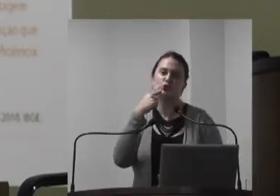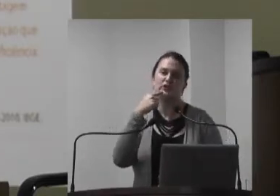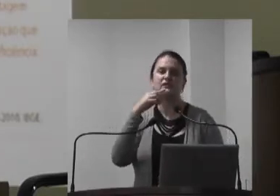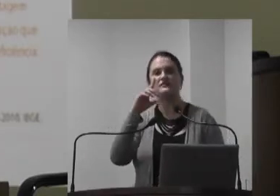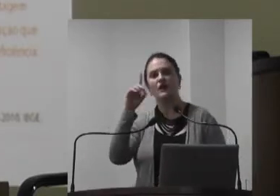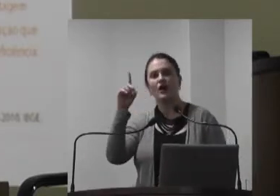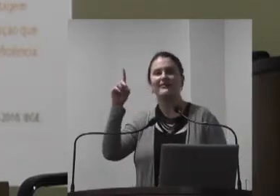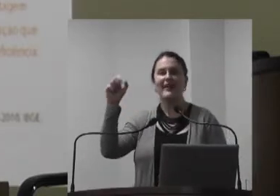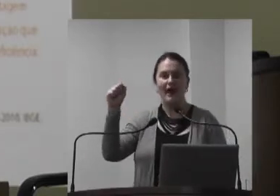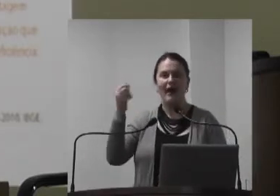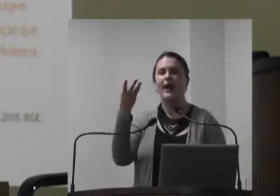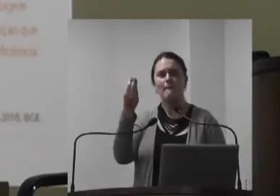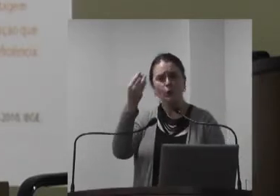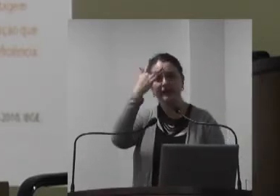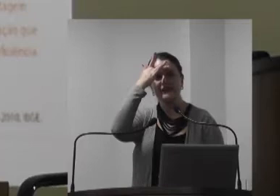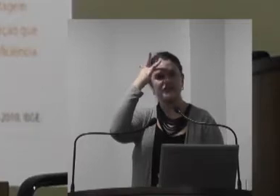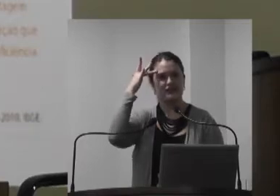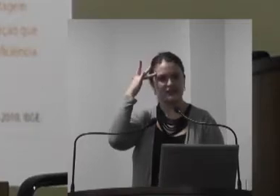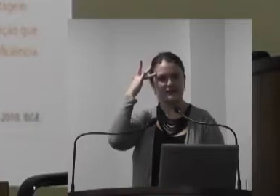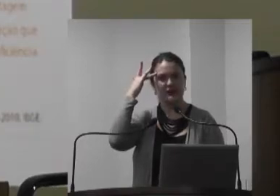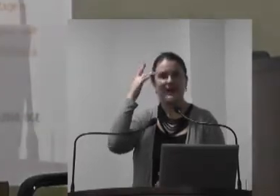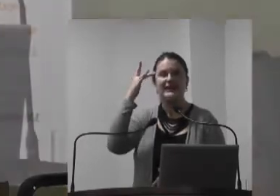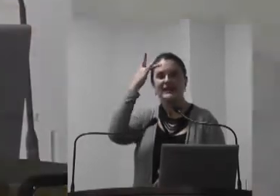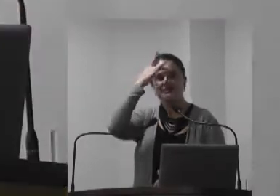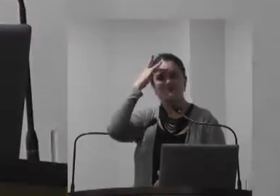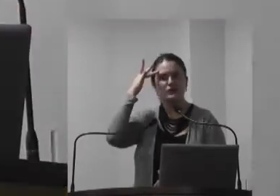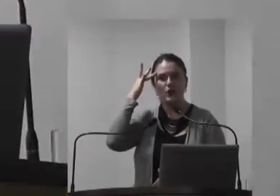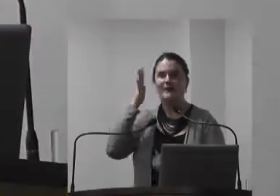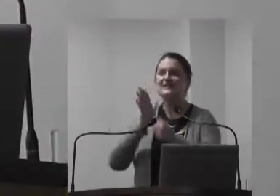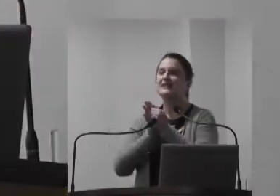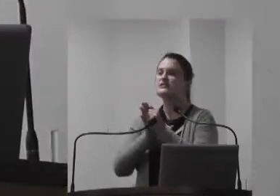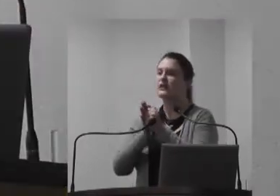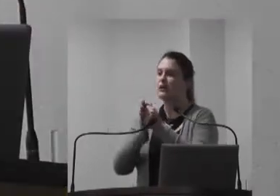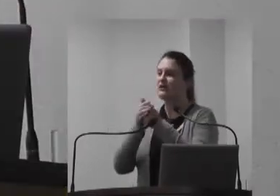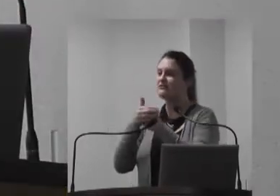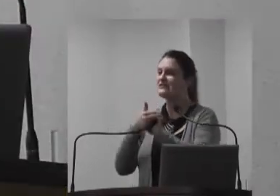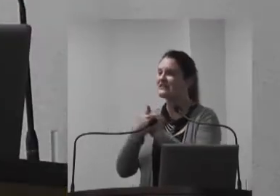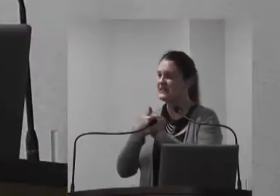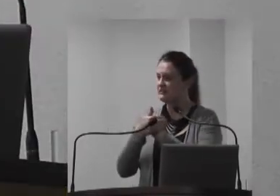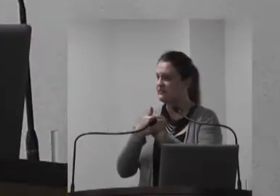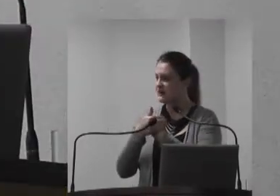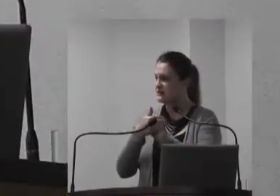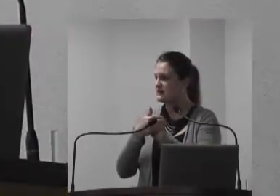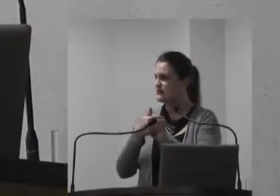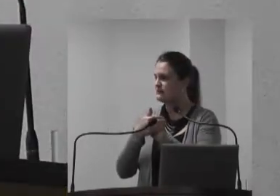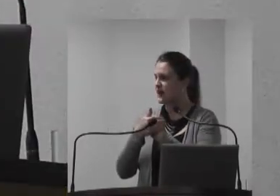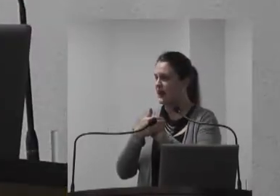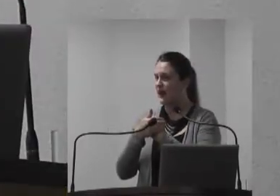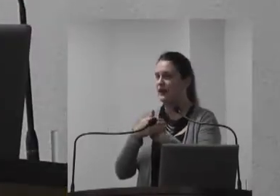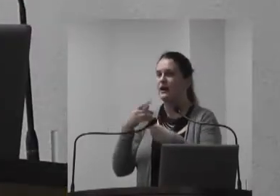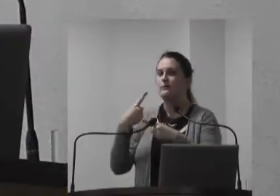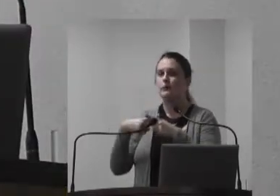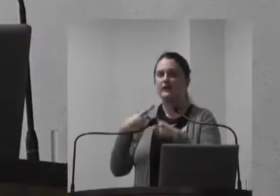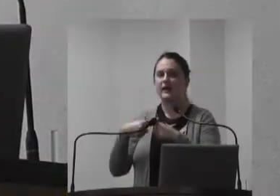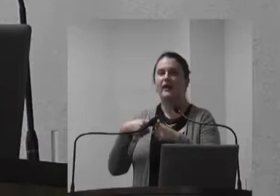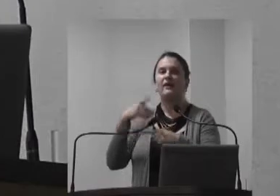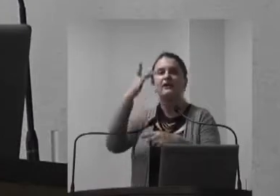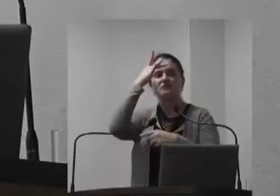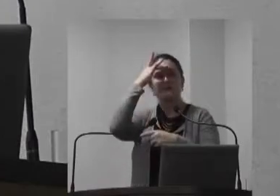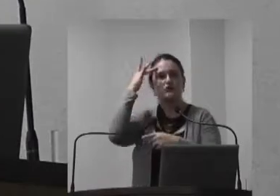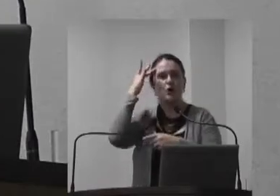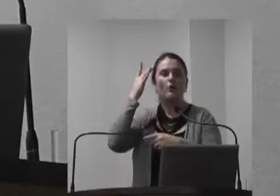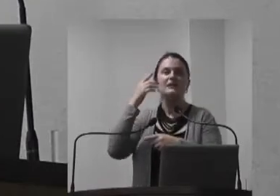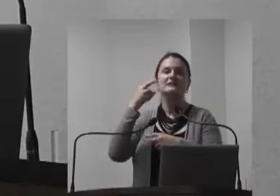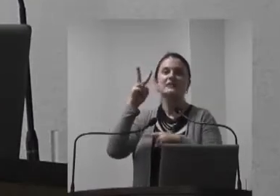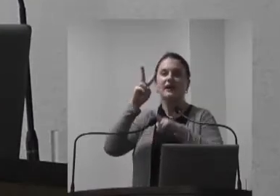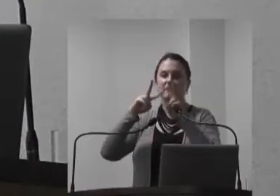pessoas surdas DA. É muita gente. E essas pessoas, elas ficam invisíveis, porque